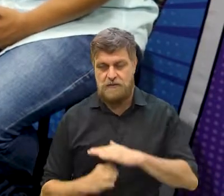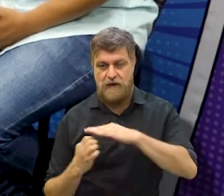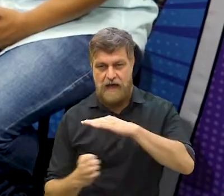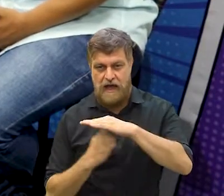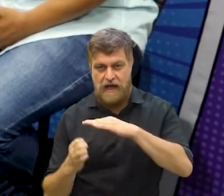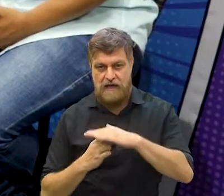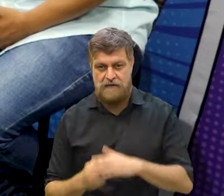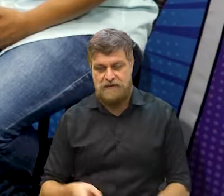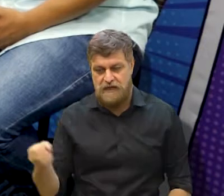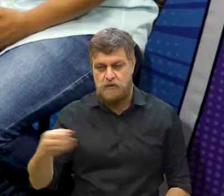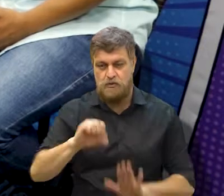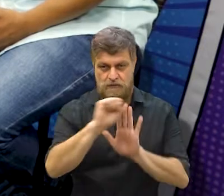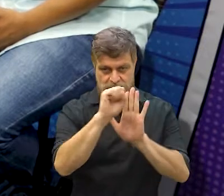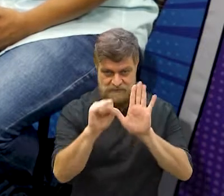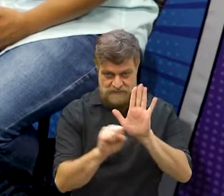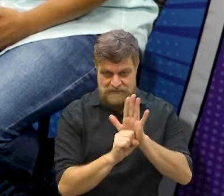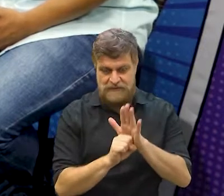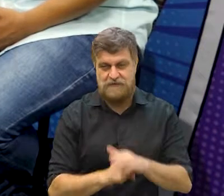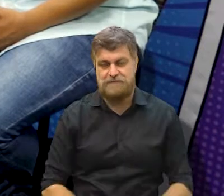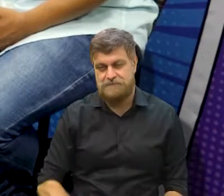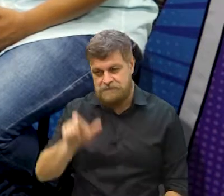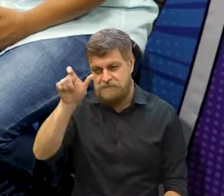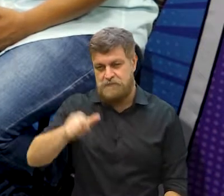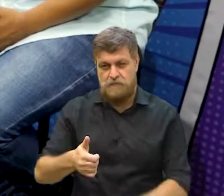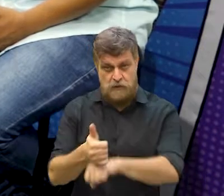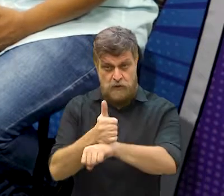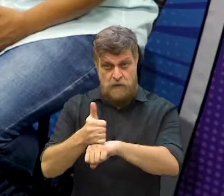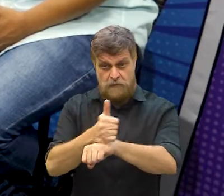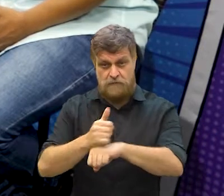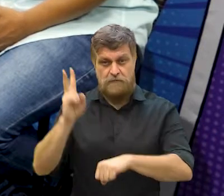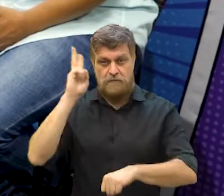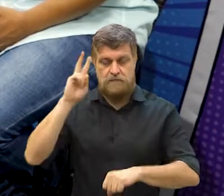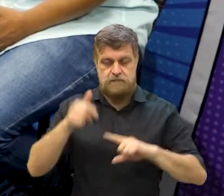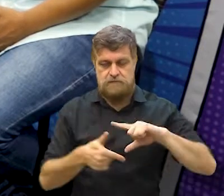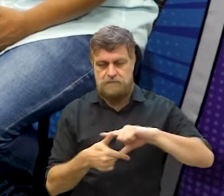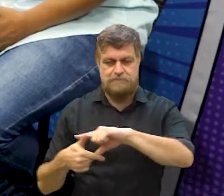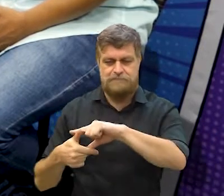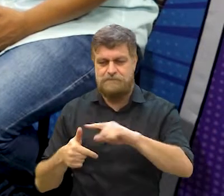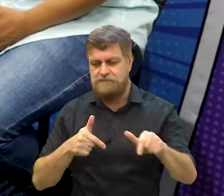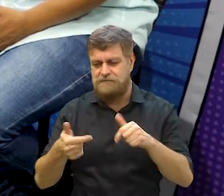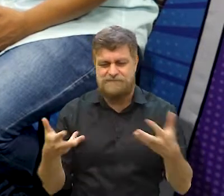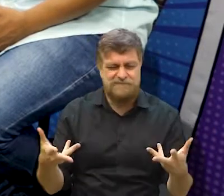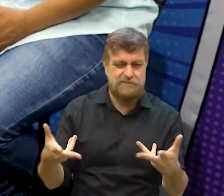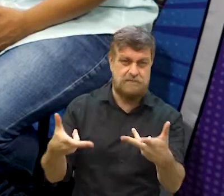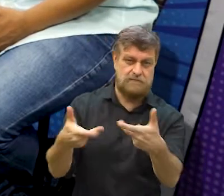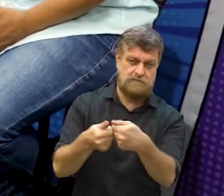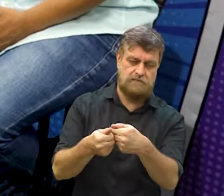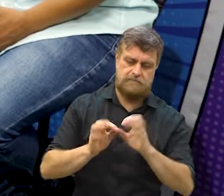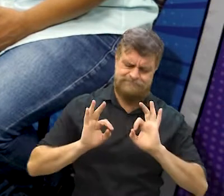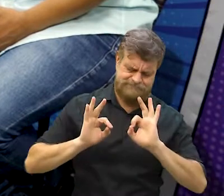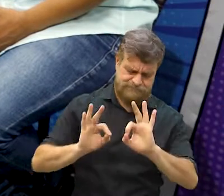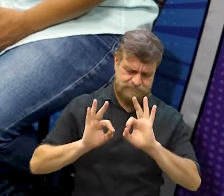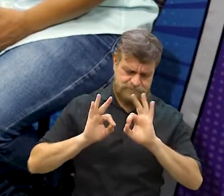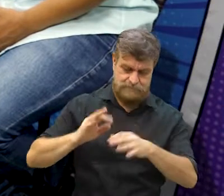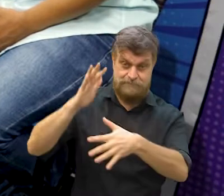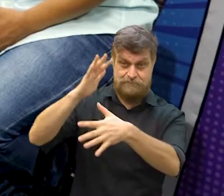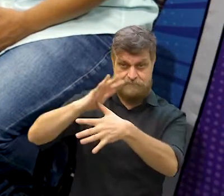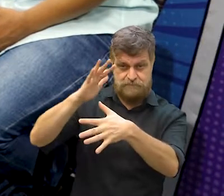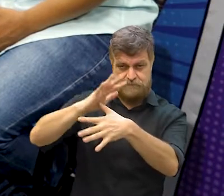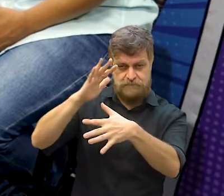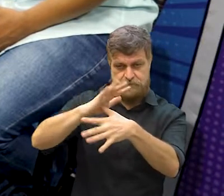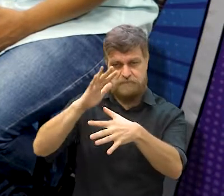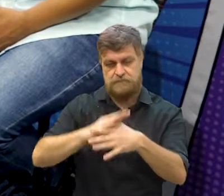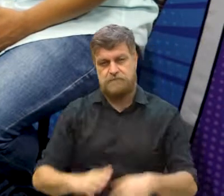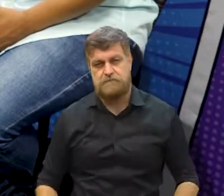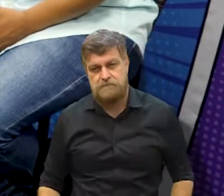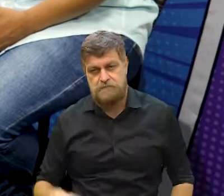Século. O selo é a Geektopia, que é especializado em HQ. O trabalho deles foi incrível, a HQ tá maravilhosa